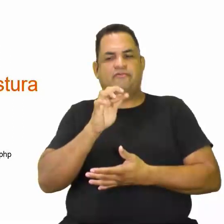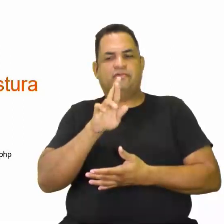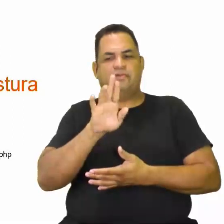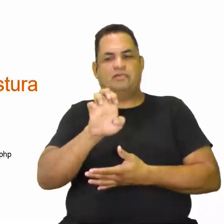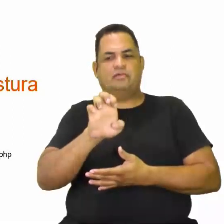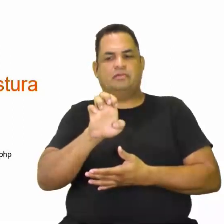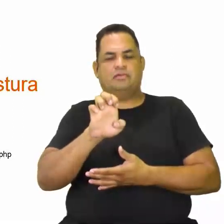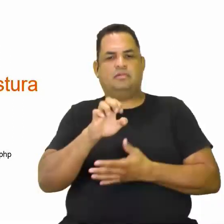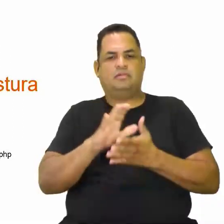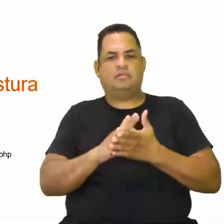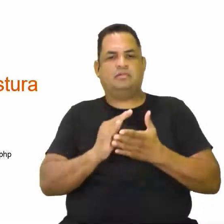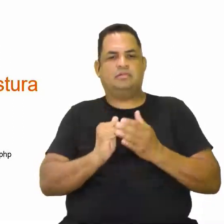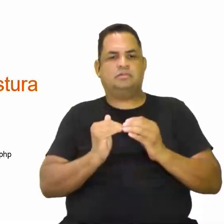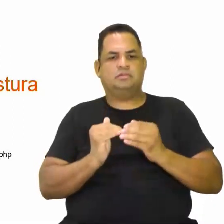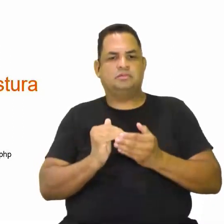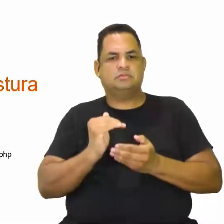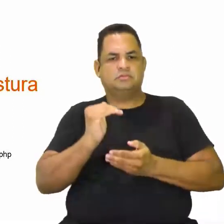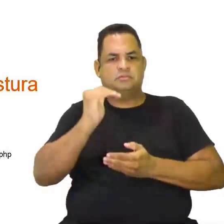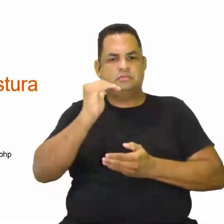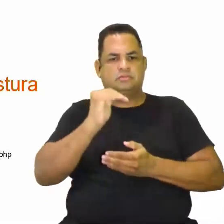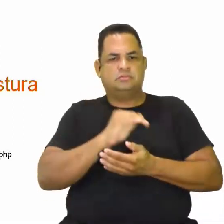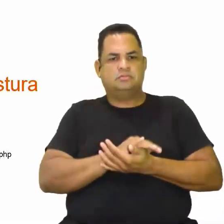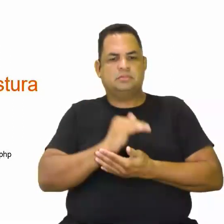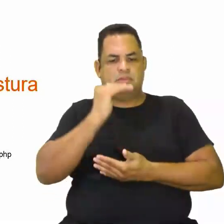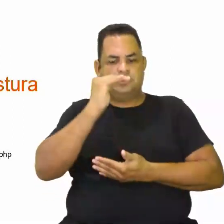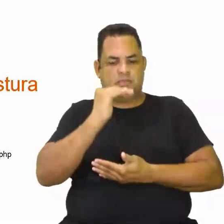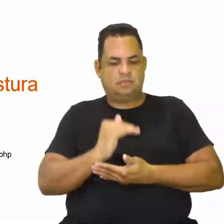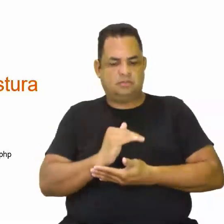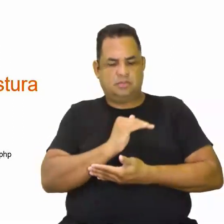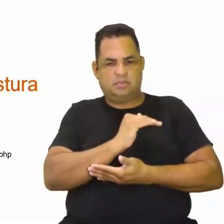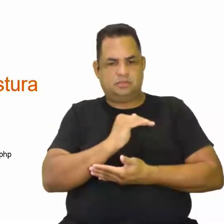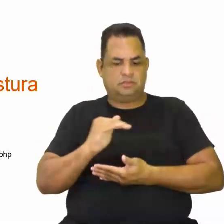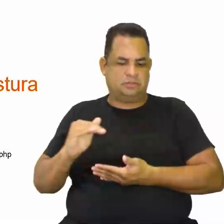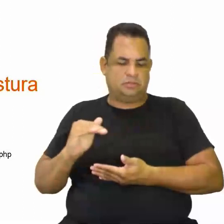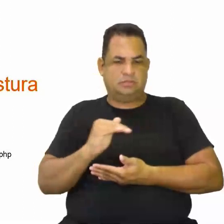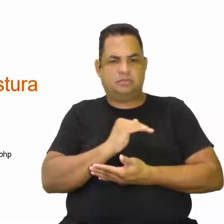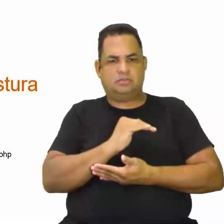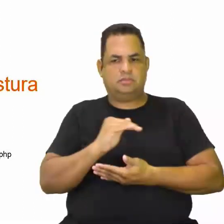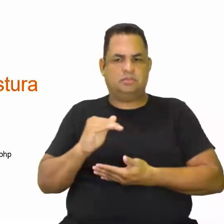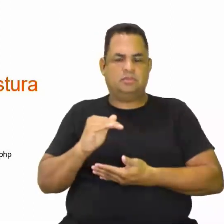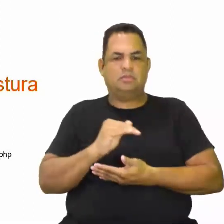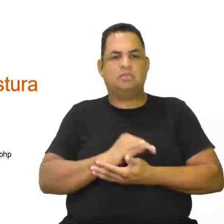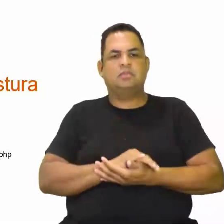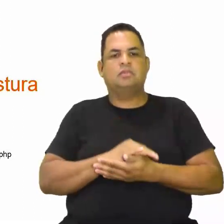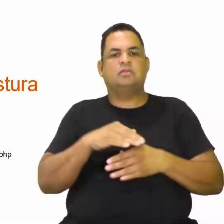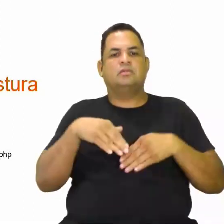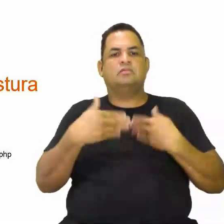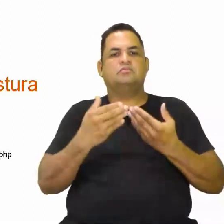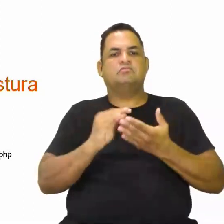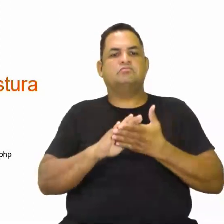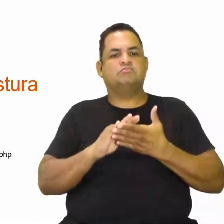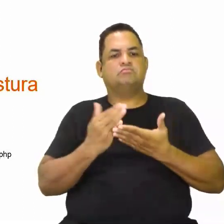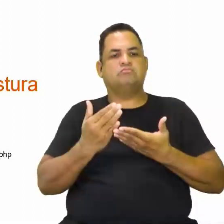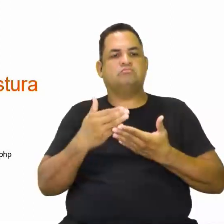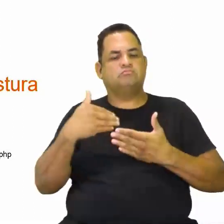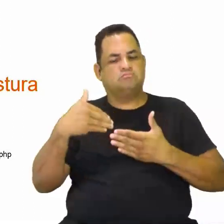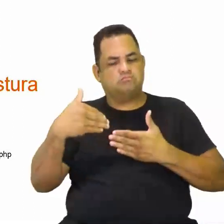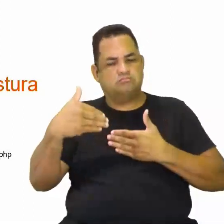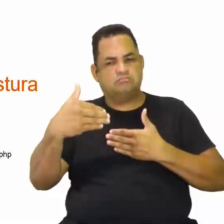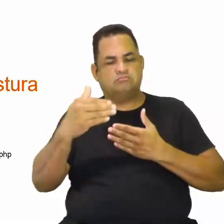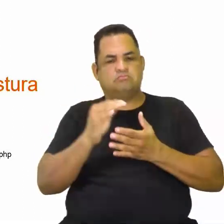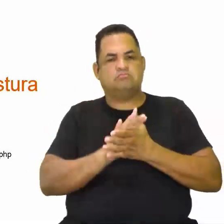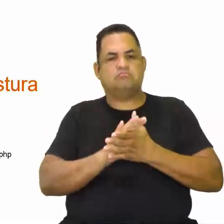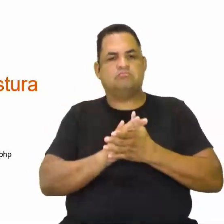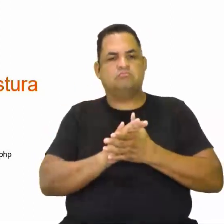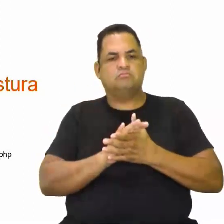está suspenso, quer dizer, emulsionado na água. Com o tempo um pouco que